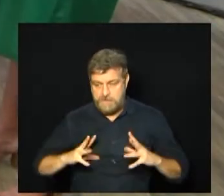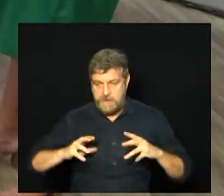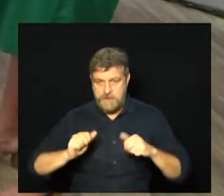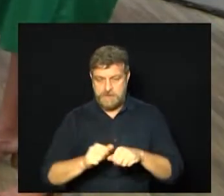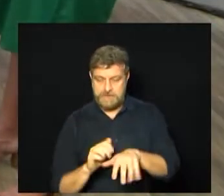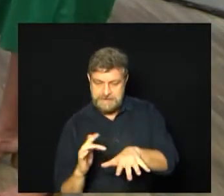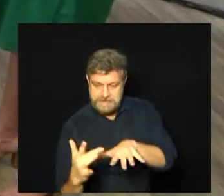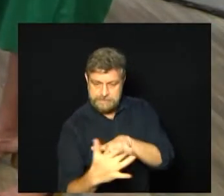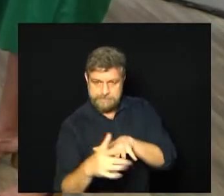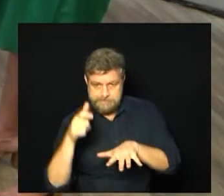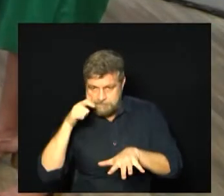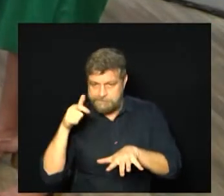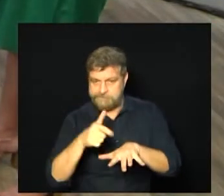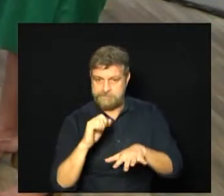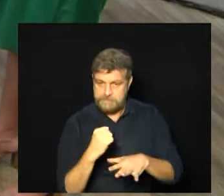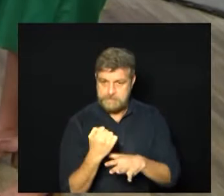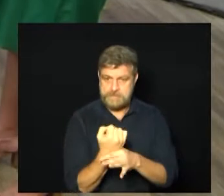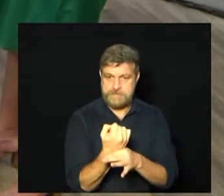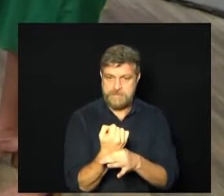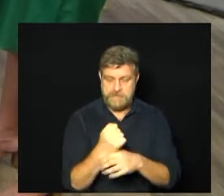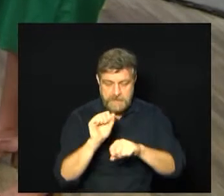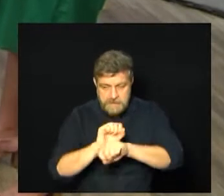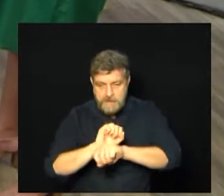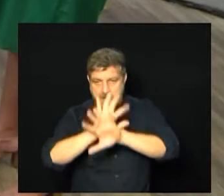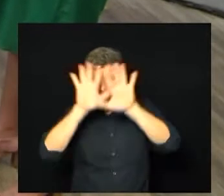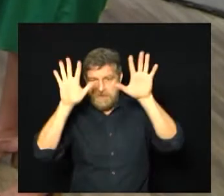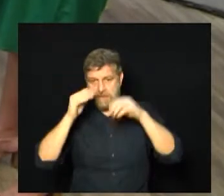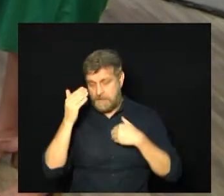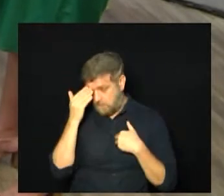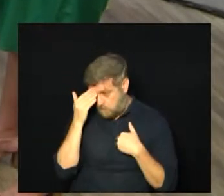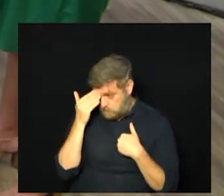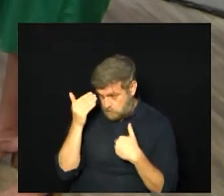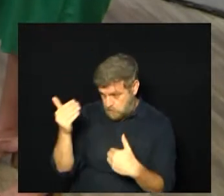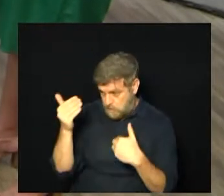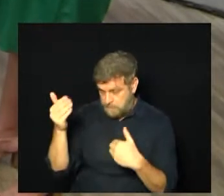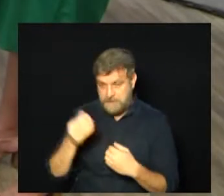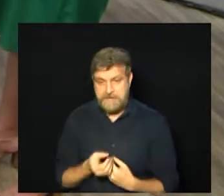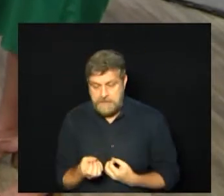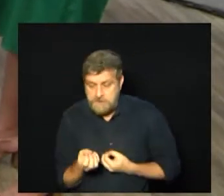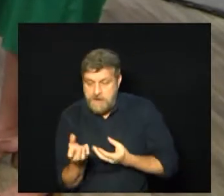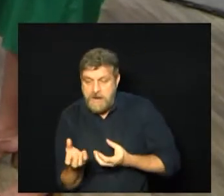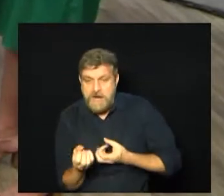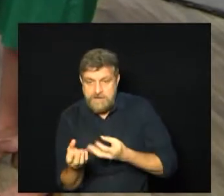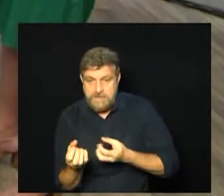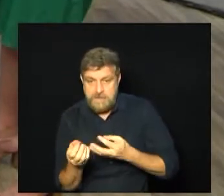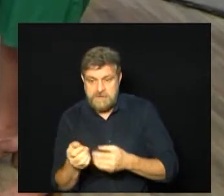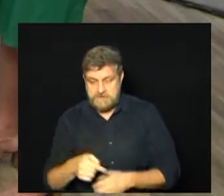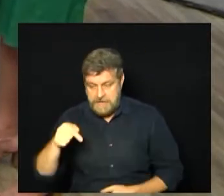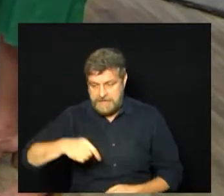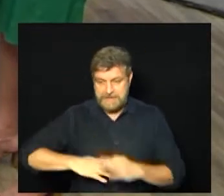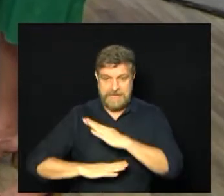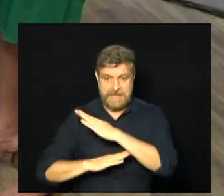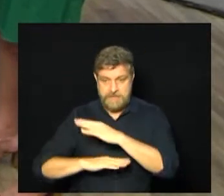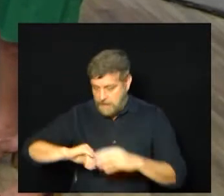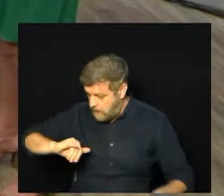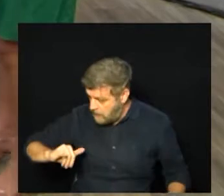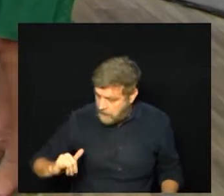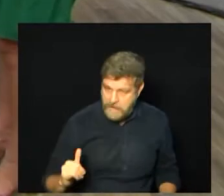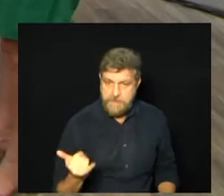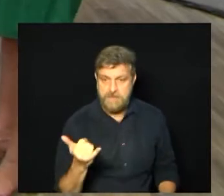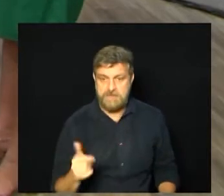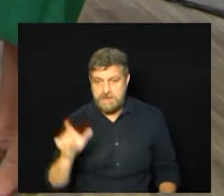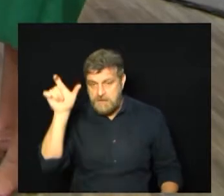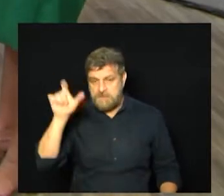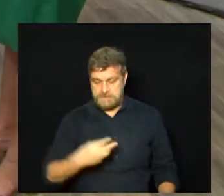canais aí garantindo, então, uma transparência. Mirna Abreu, muito obrigado pelas notícias do Legislativo. Quero aproveitar a sua presença aqui nos